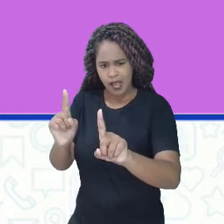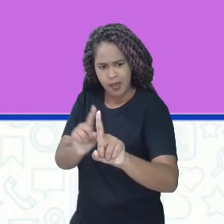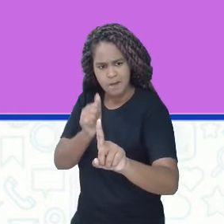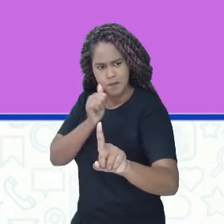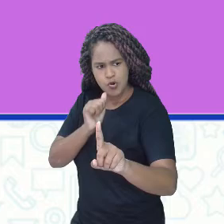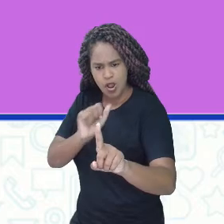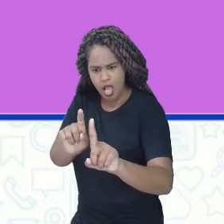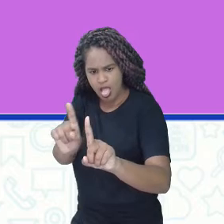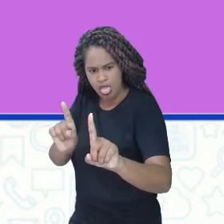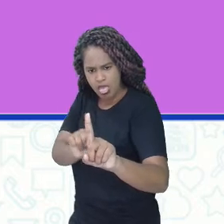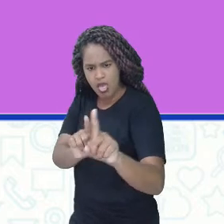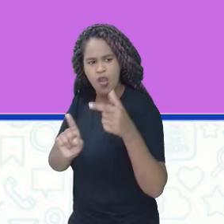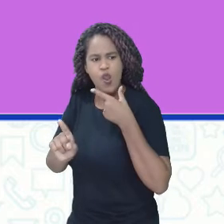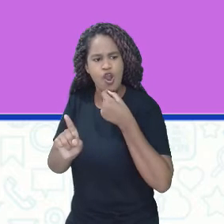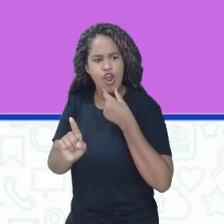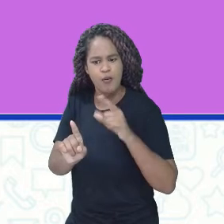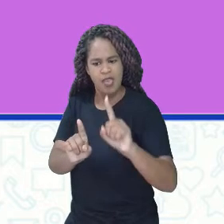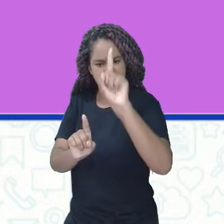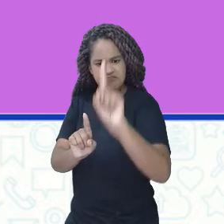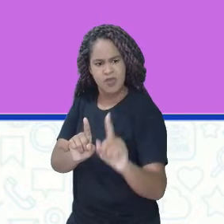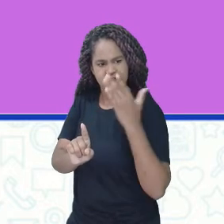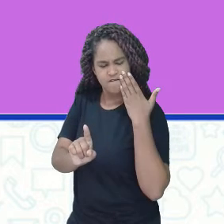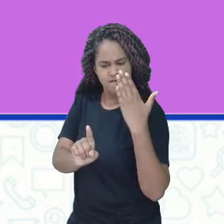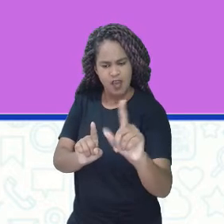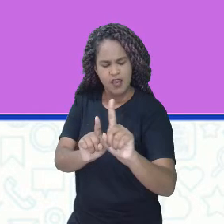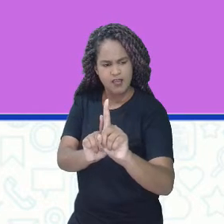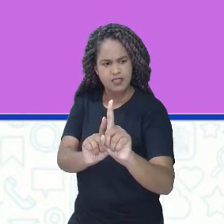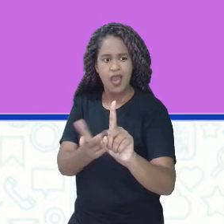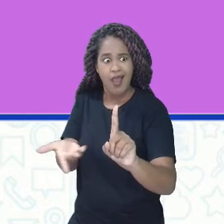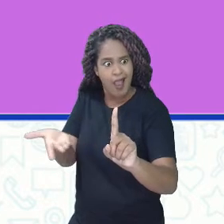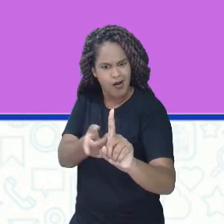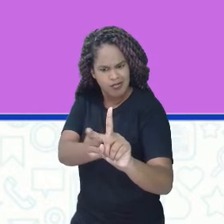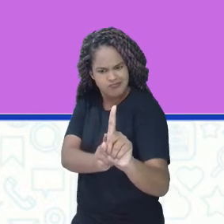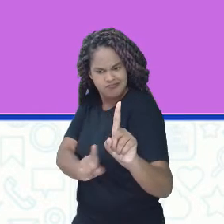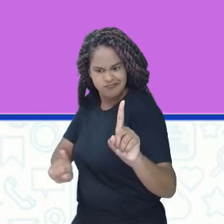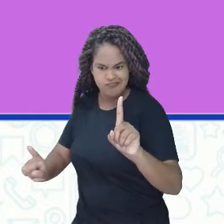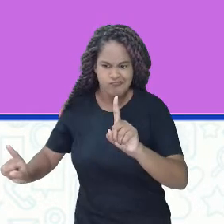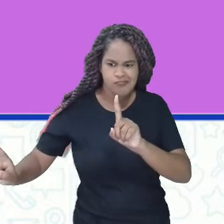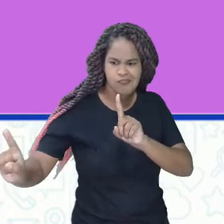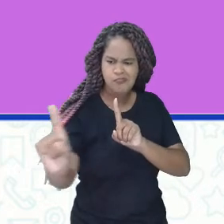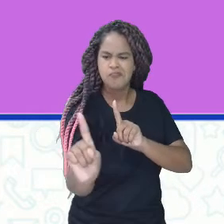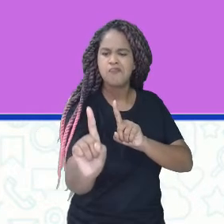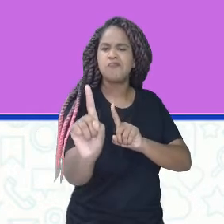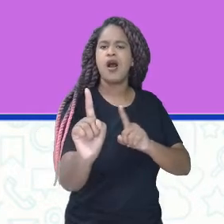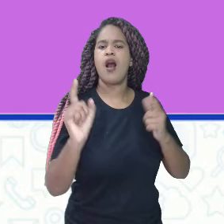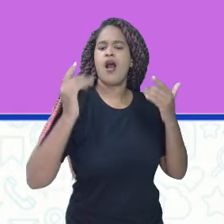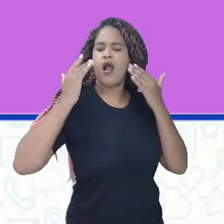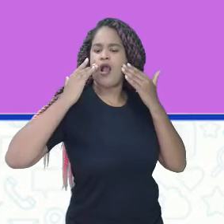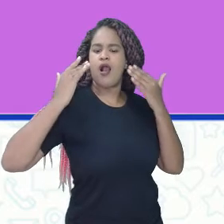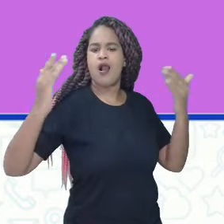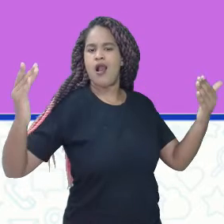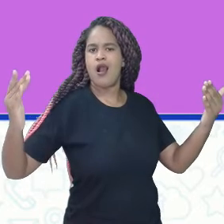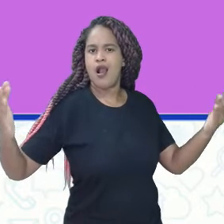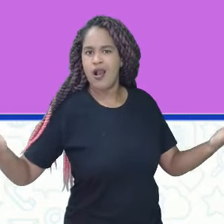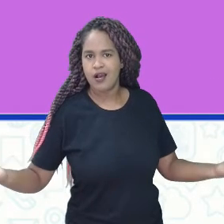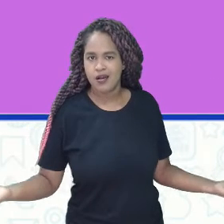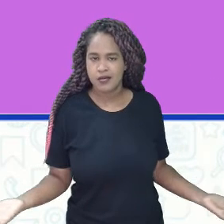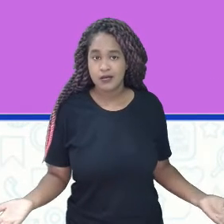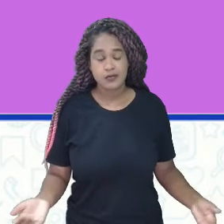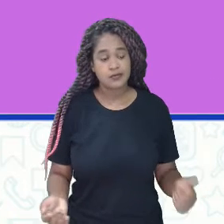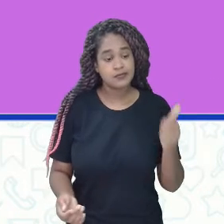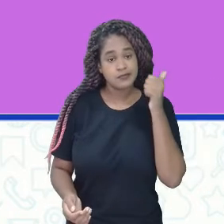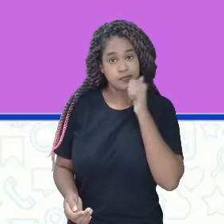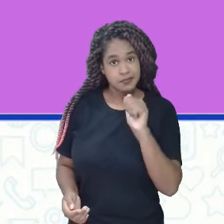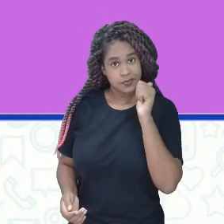de a mulher caminhar atrás dos maridos. E agora caminham gloriosamente à frente deles. E a